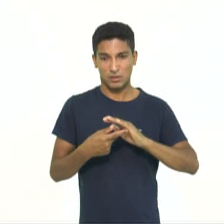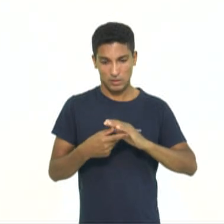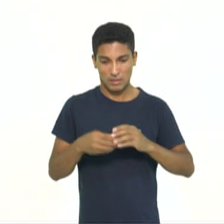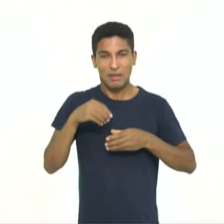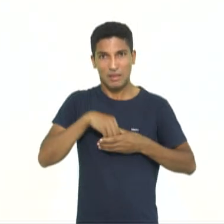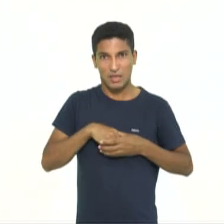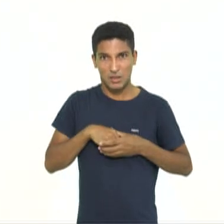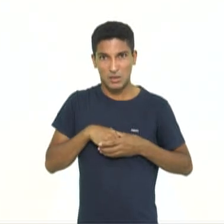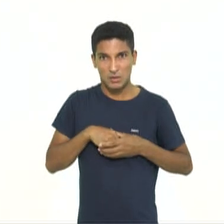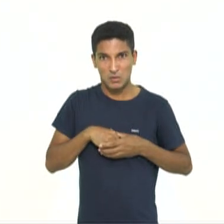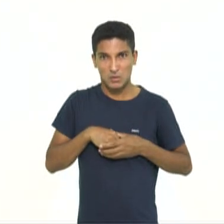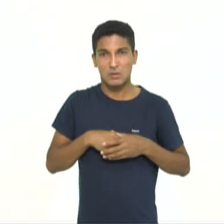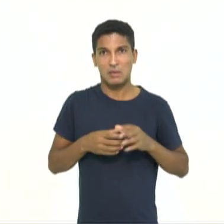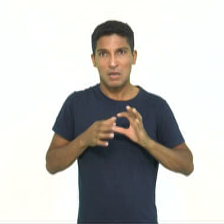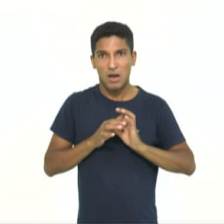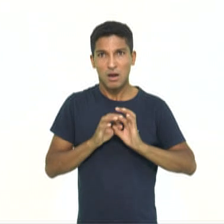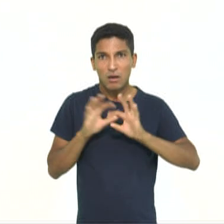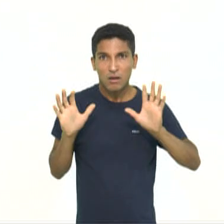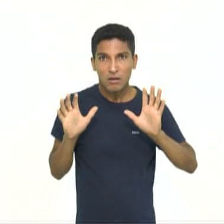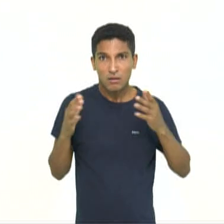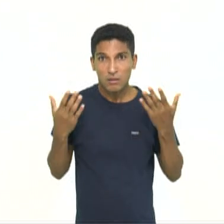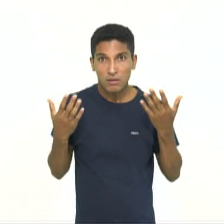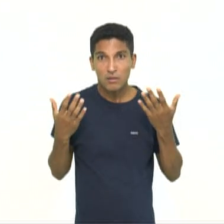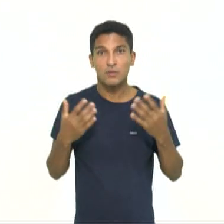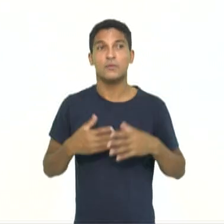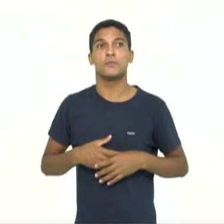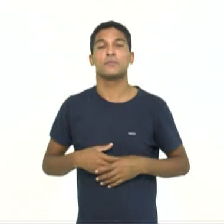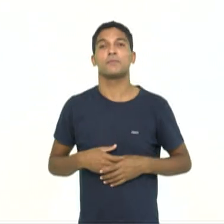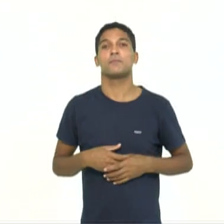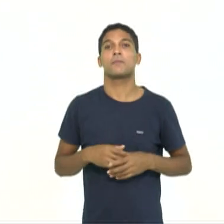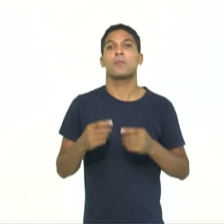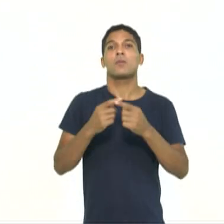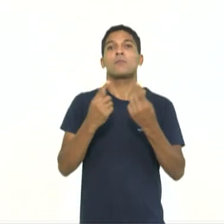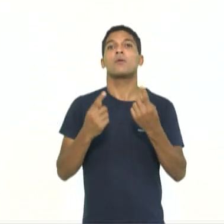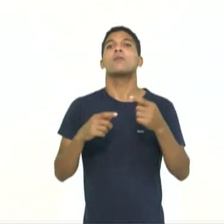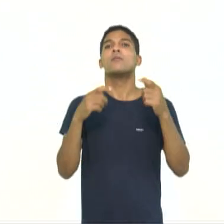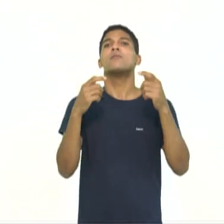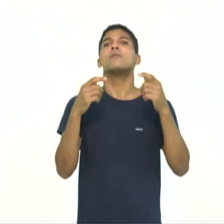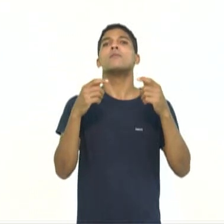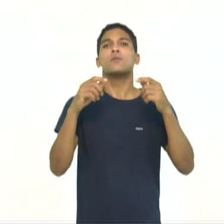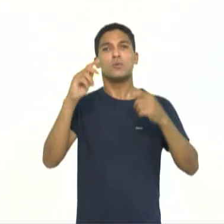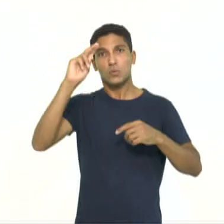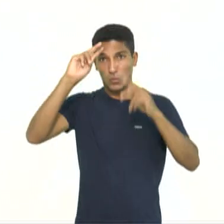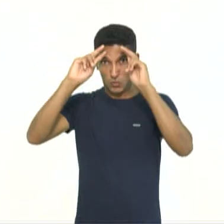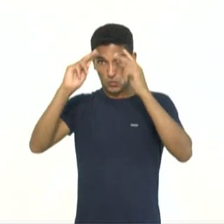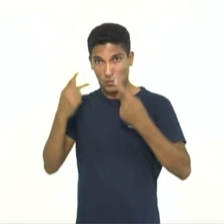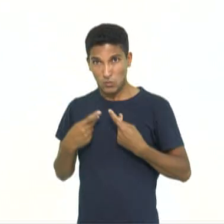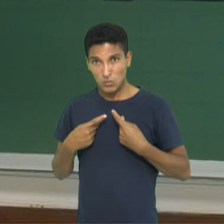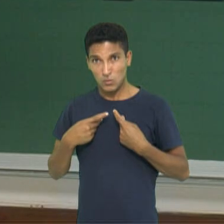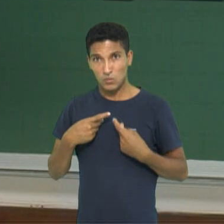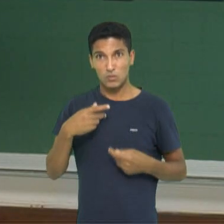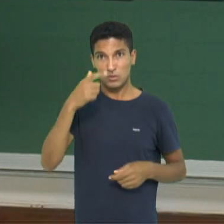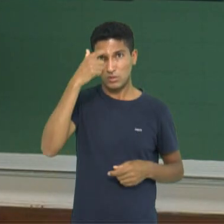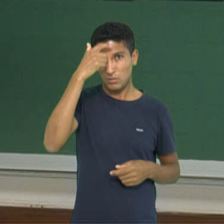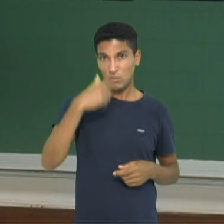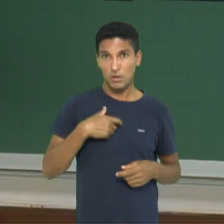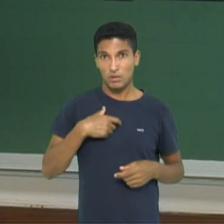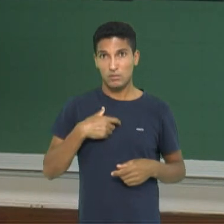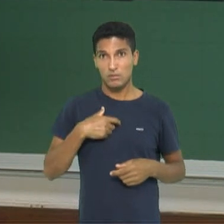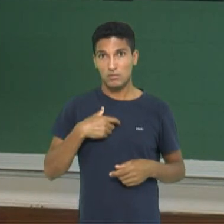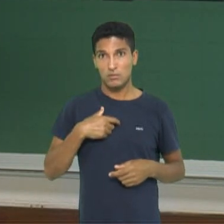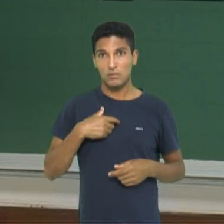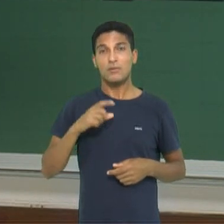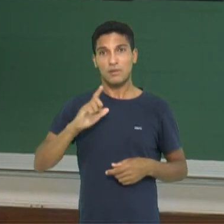o sujeito, o indivíduo, com suas diferenças, no mundo do consumo? Porque muitas vezes, para o